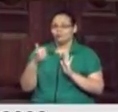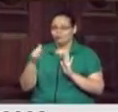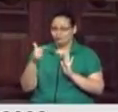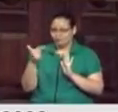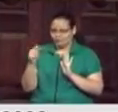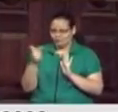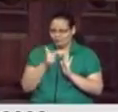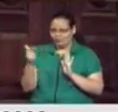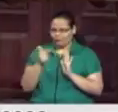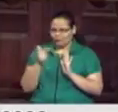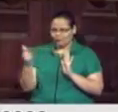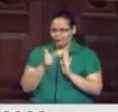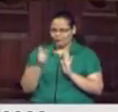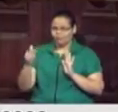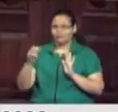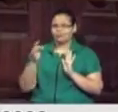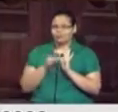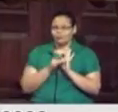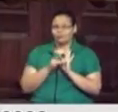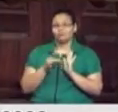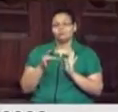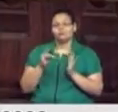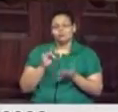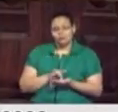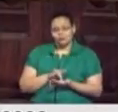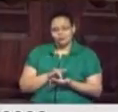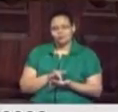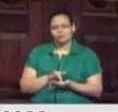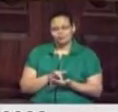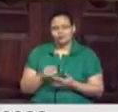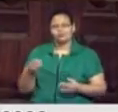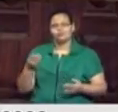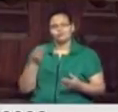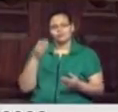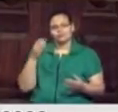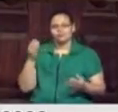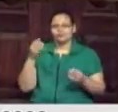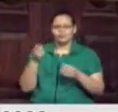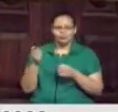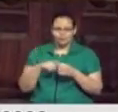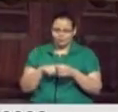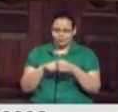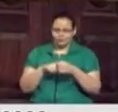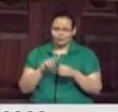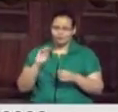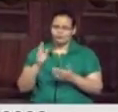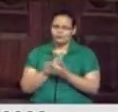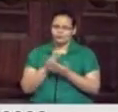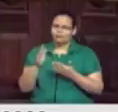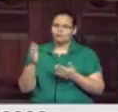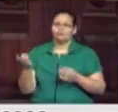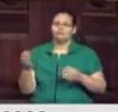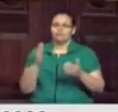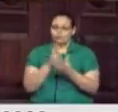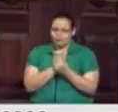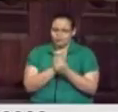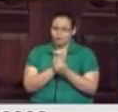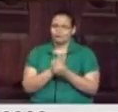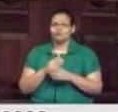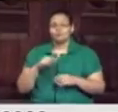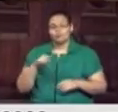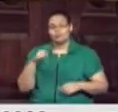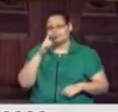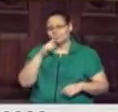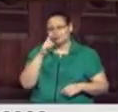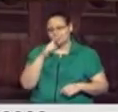ou devolvidos ou arquivados por conta de problemas, inconstitucionalidades e falhas na condução do processo.